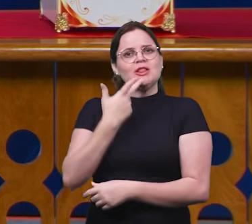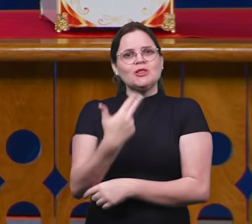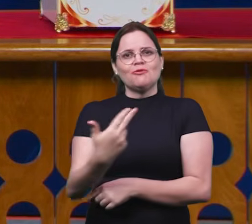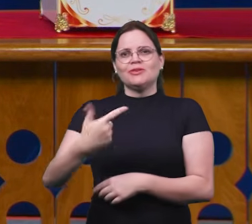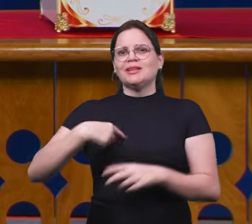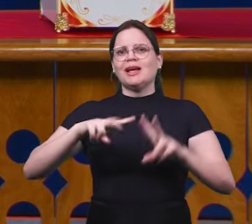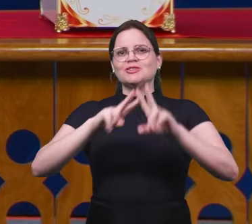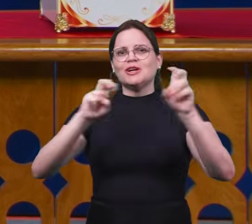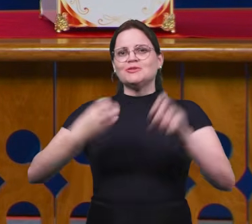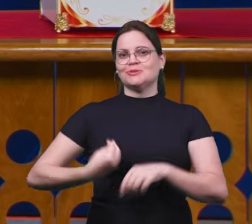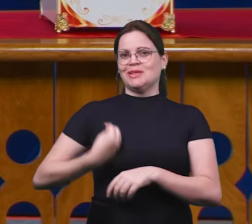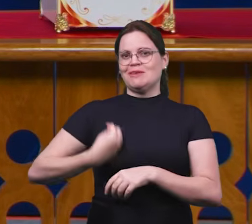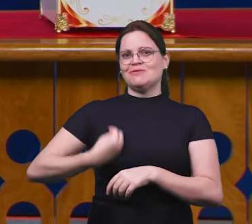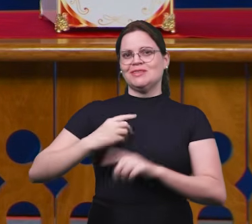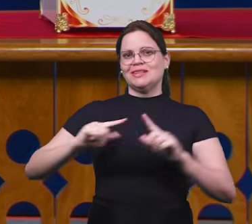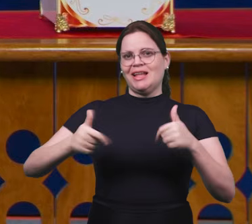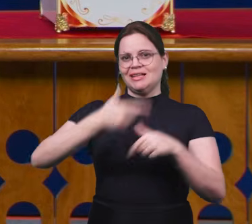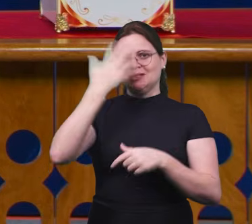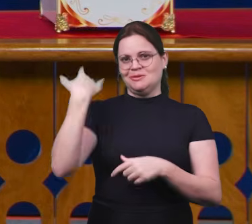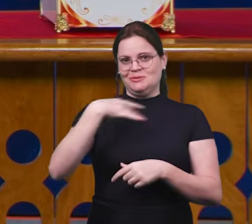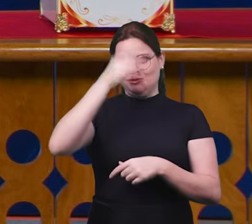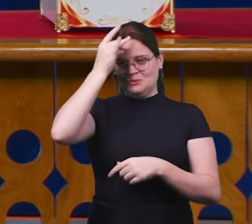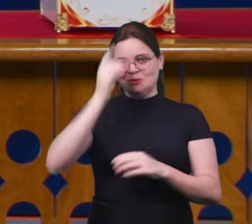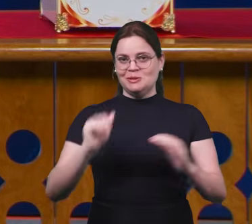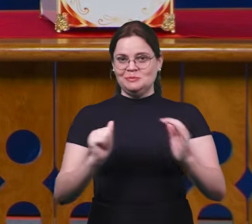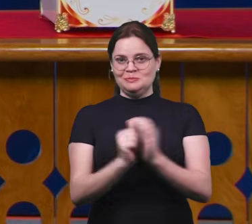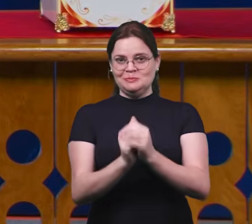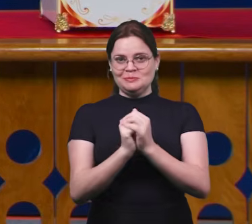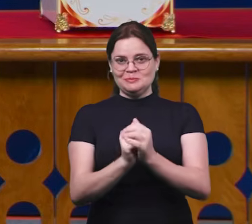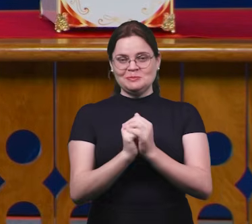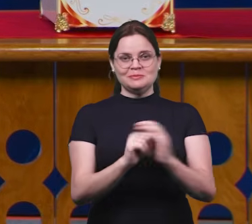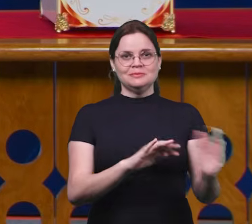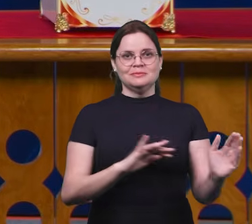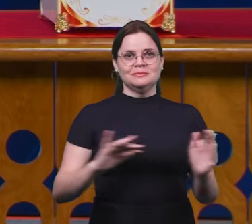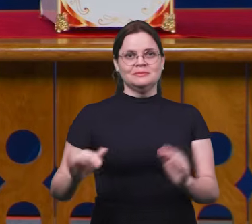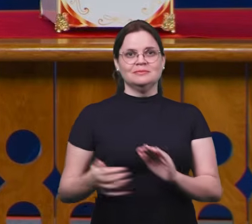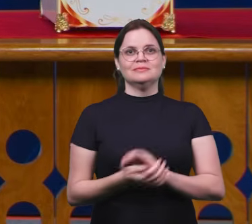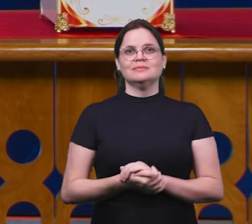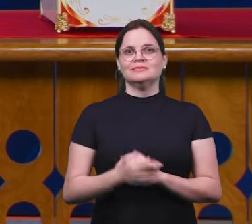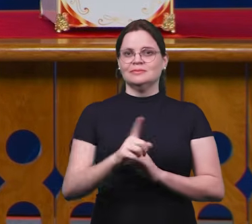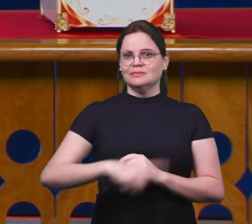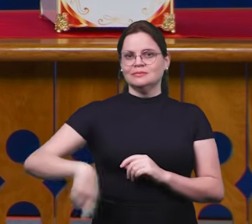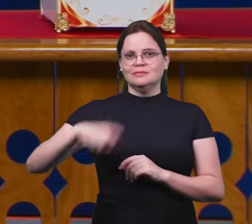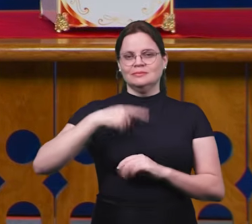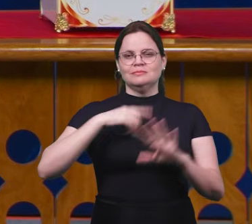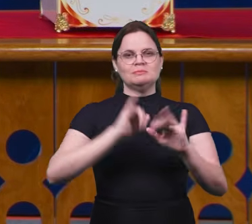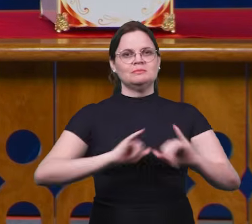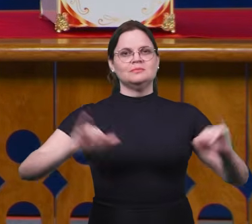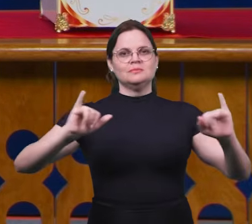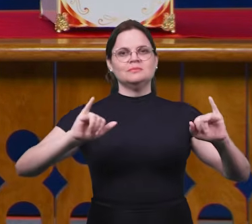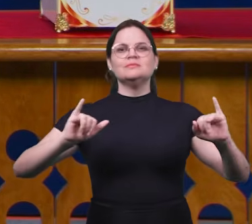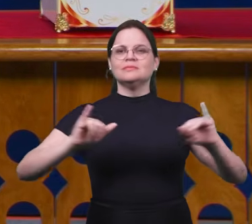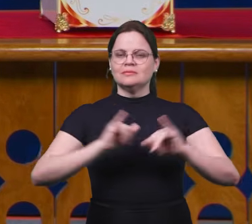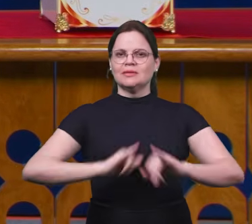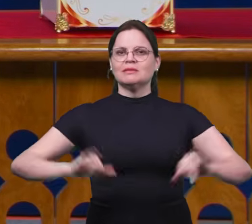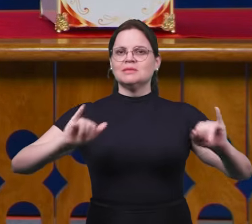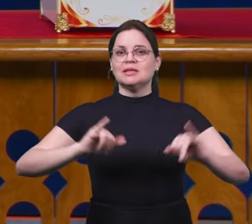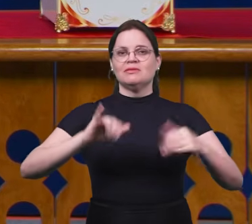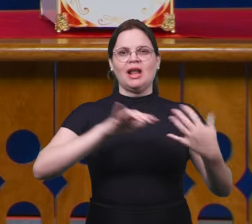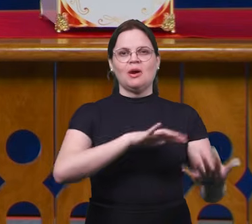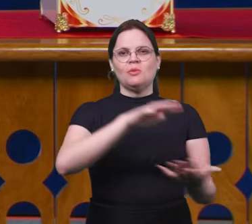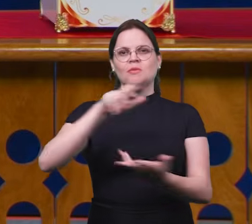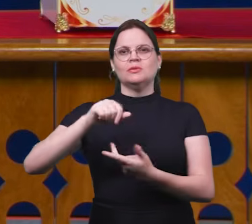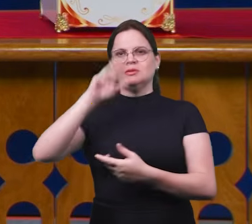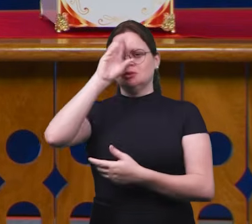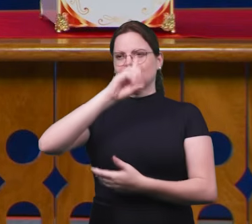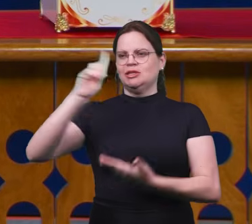que o Espírito Santo faz na vida do homem. Amém? Nós temos uma grande mensagem para o mundo. Deus está realizando no